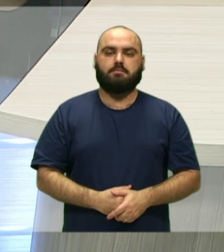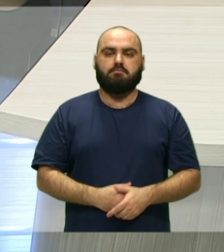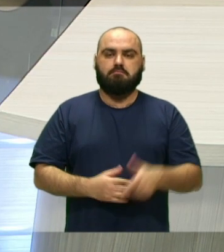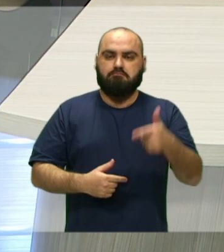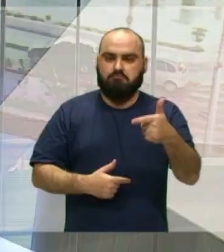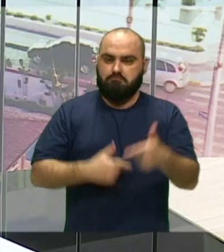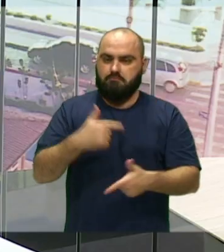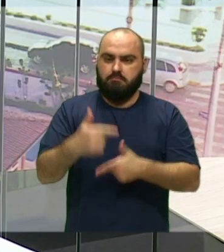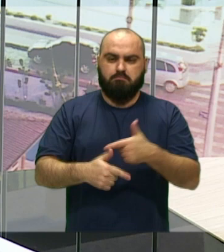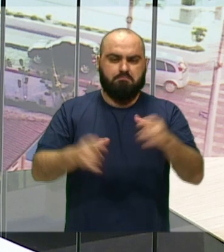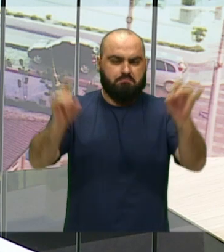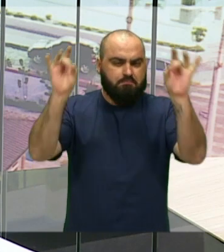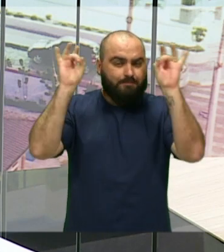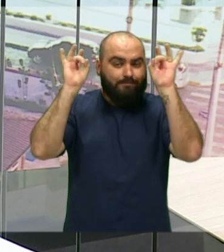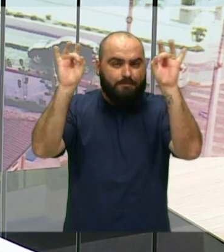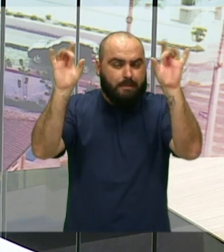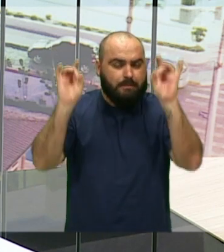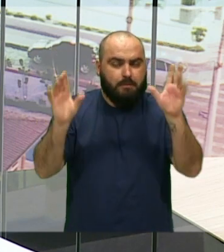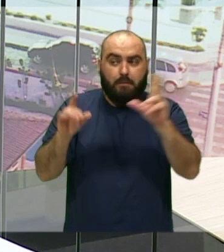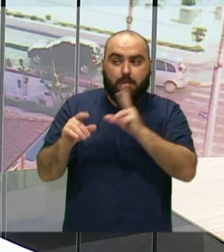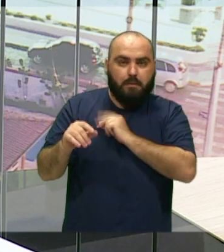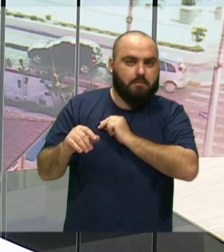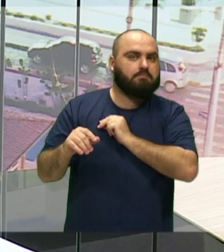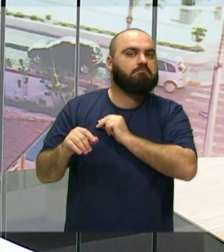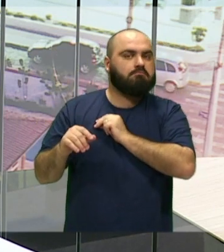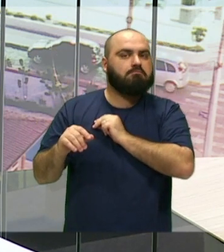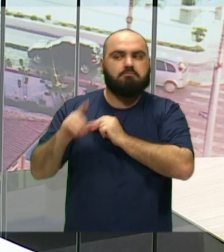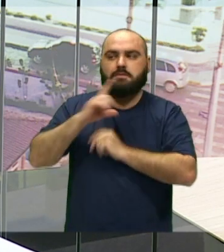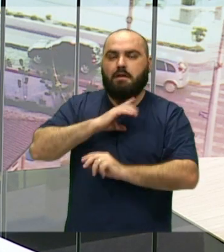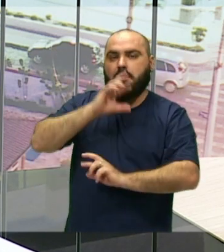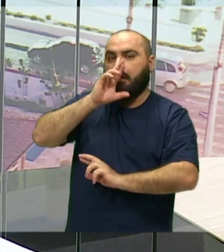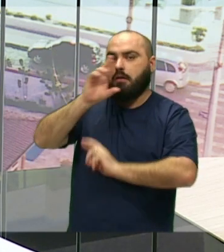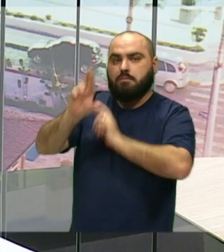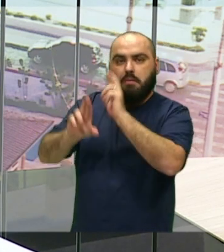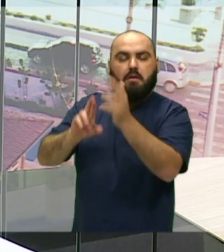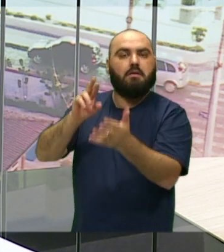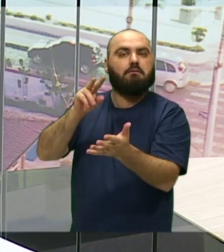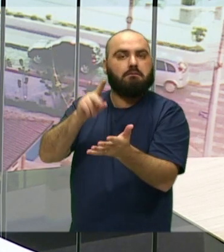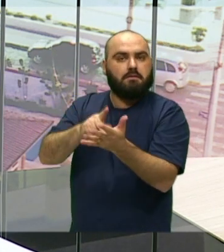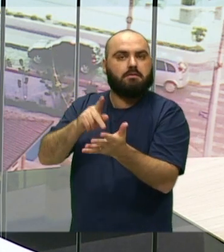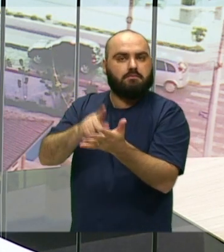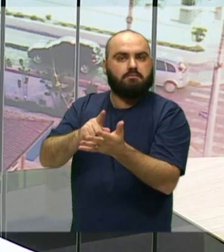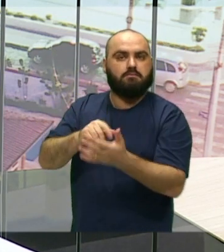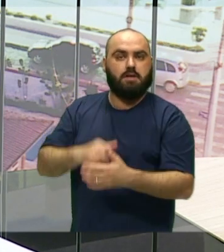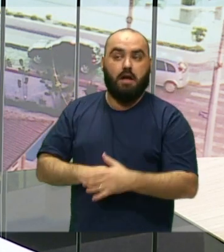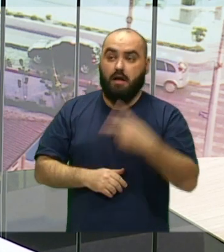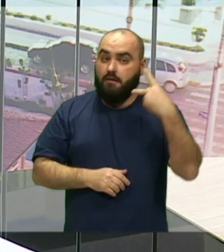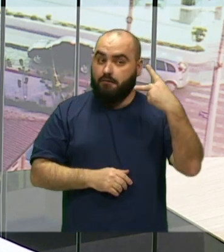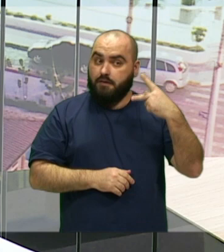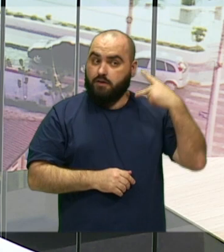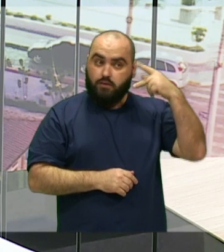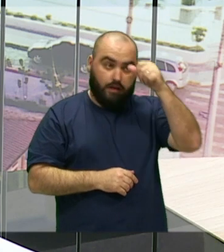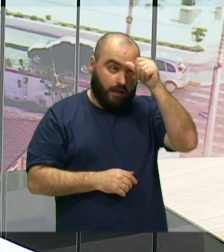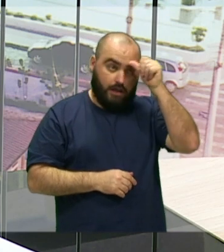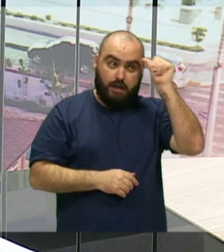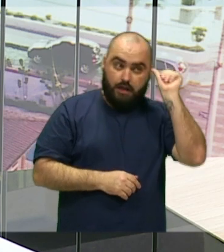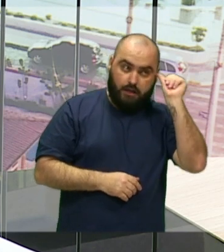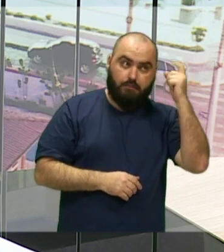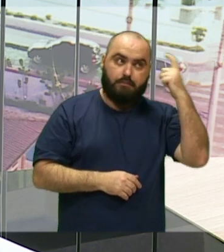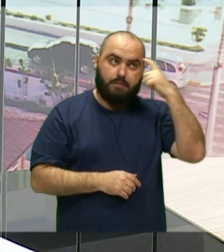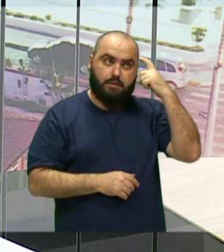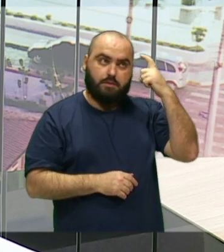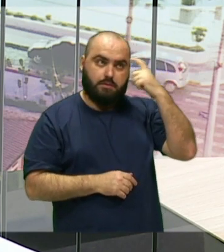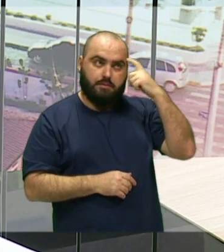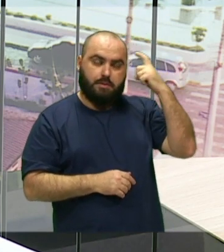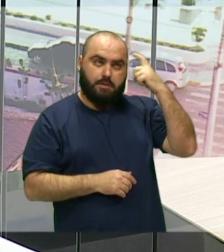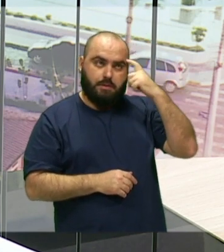bacana e que eu acho que gerou resultado ele foi idealizado pela vereadora Ana Carolina pela procuradoria